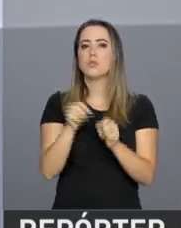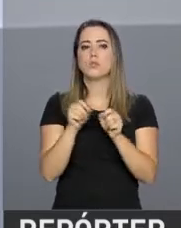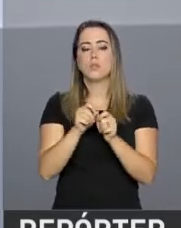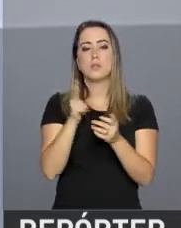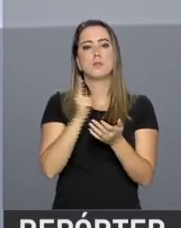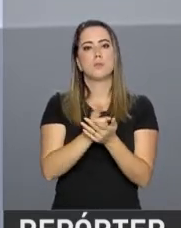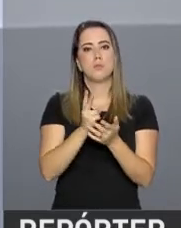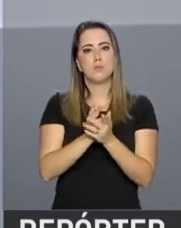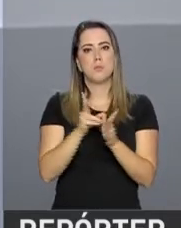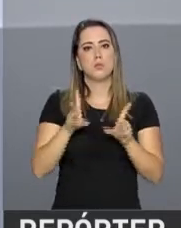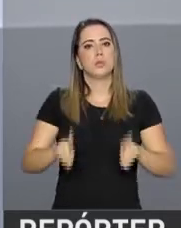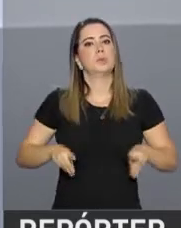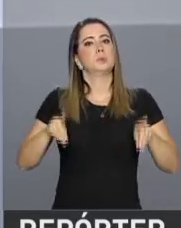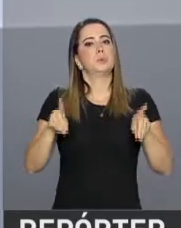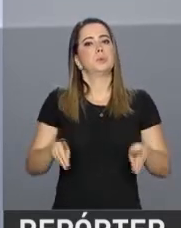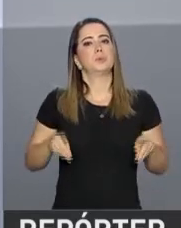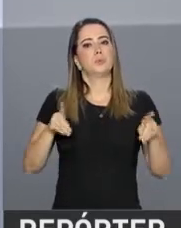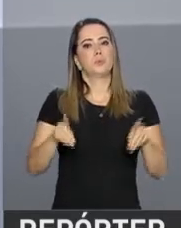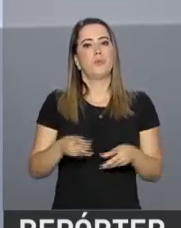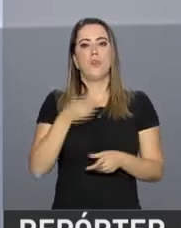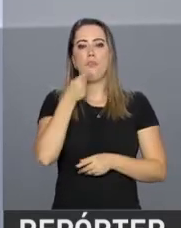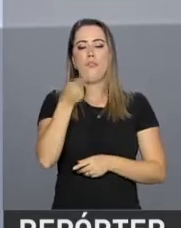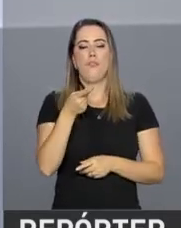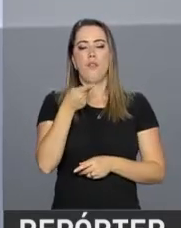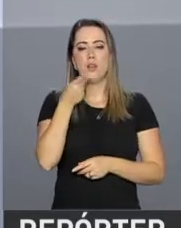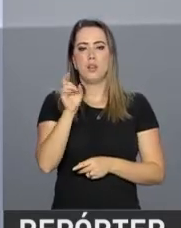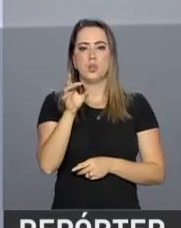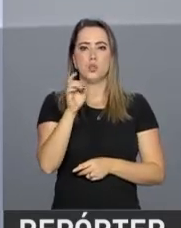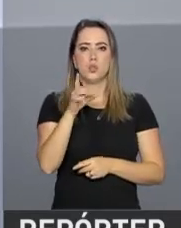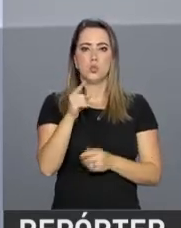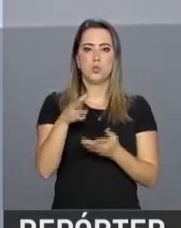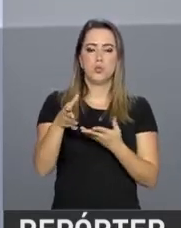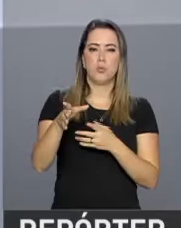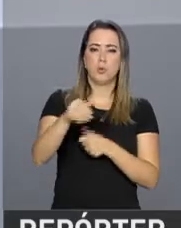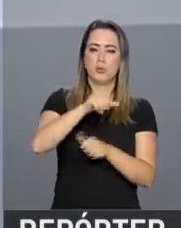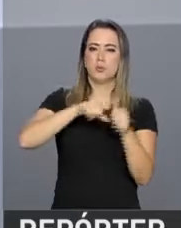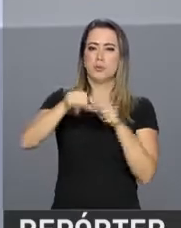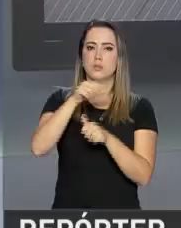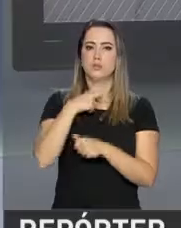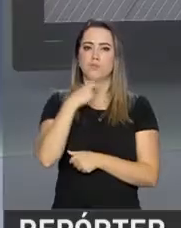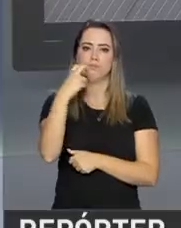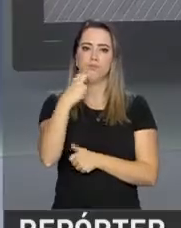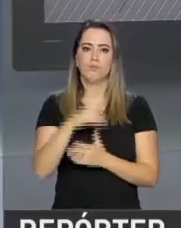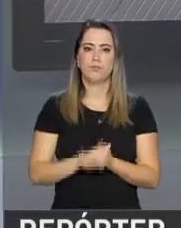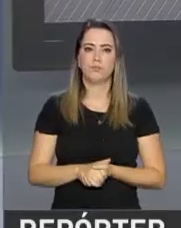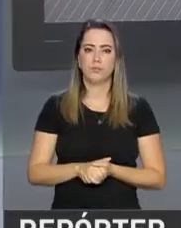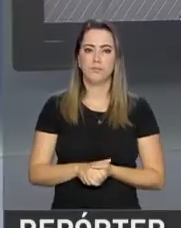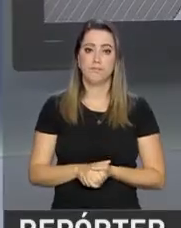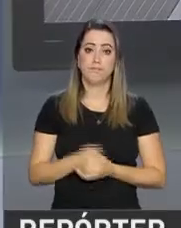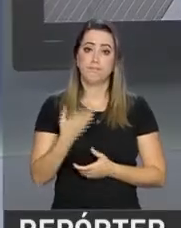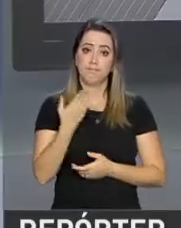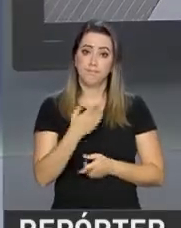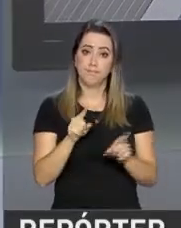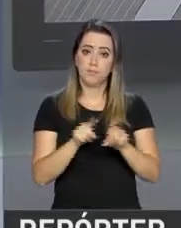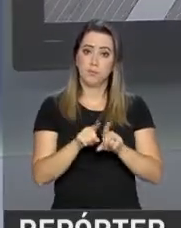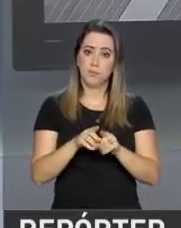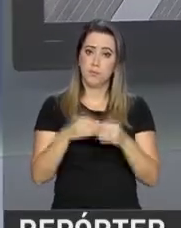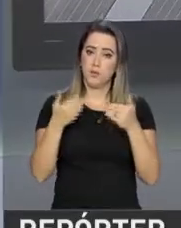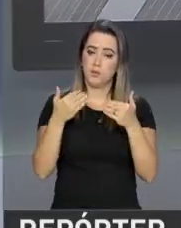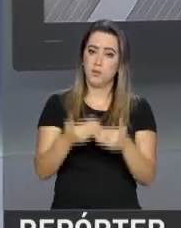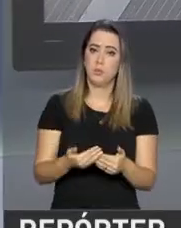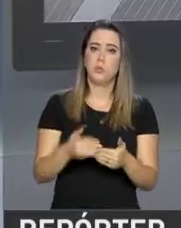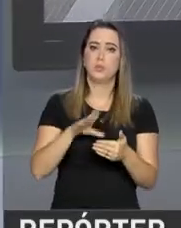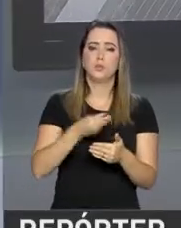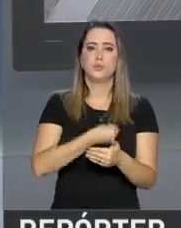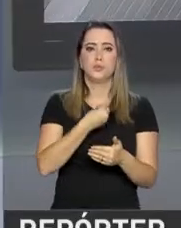numa cadeira de rodas de só falar através de um sintetizador de voz o físico stephen hawking enfrentou